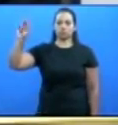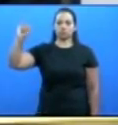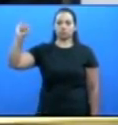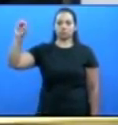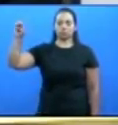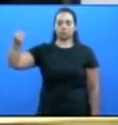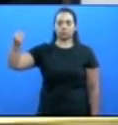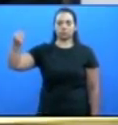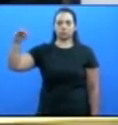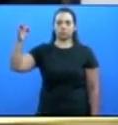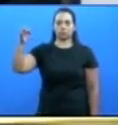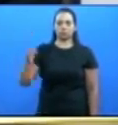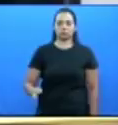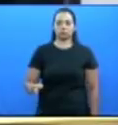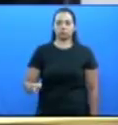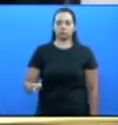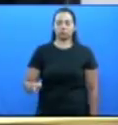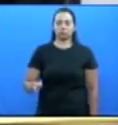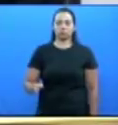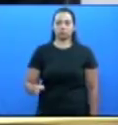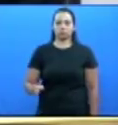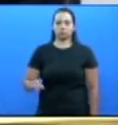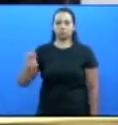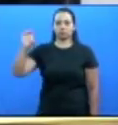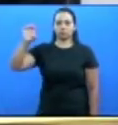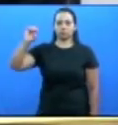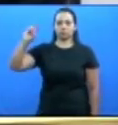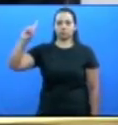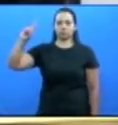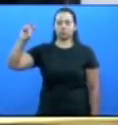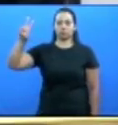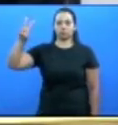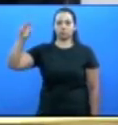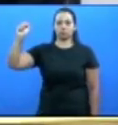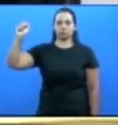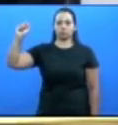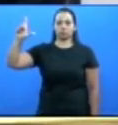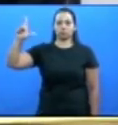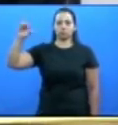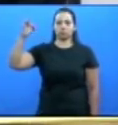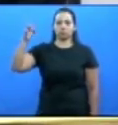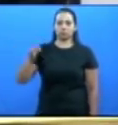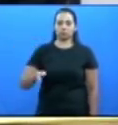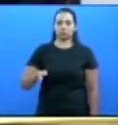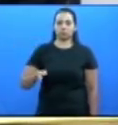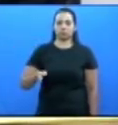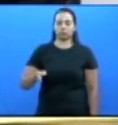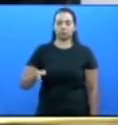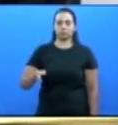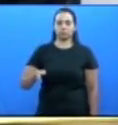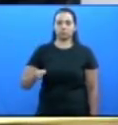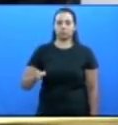Abstém-se. Edival Antônio Santos? Sim. Professora Durvalina?